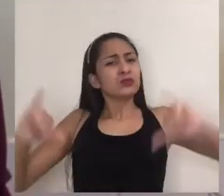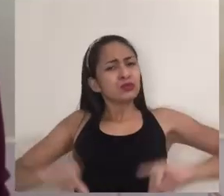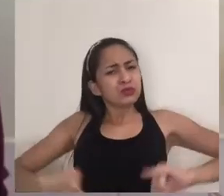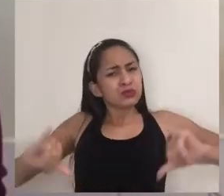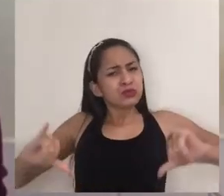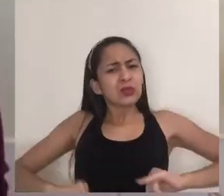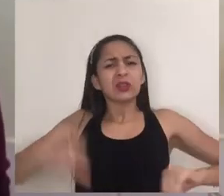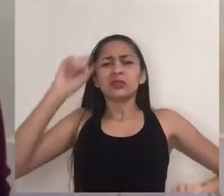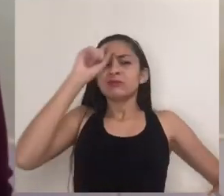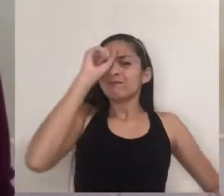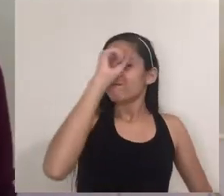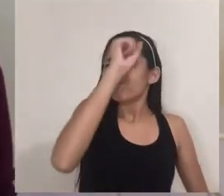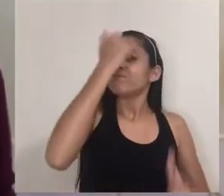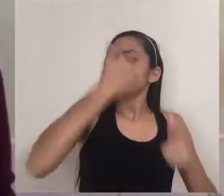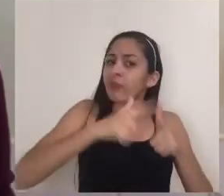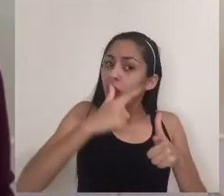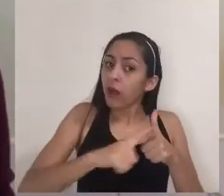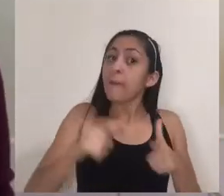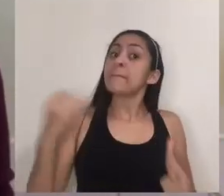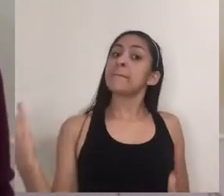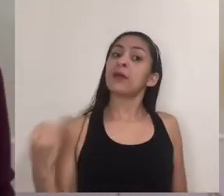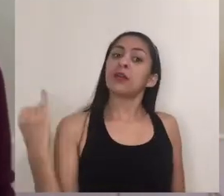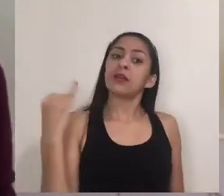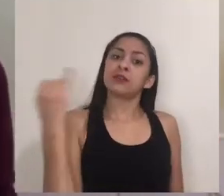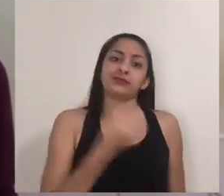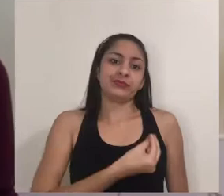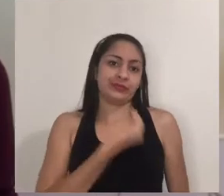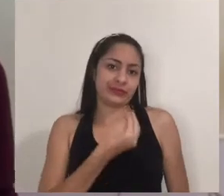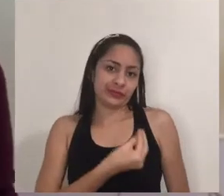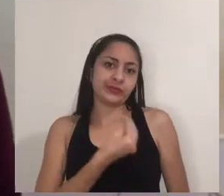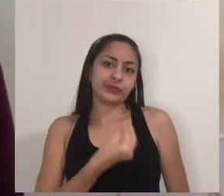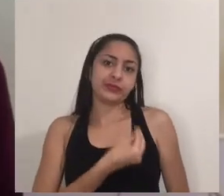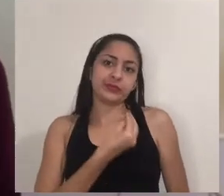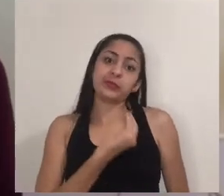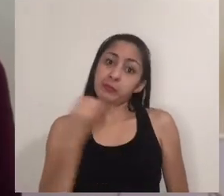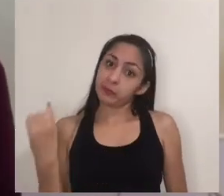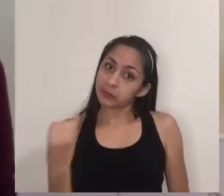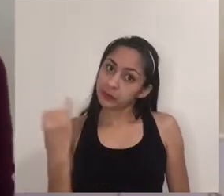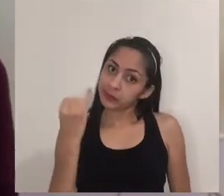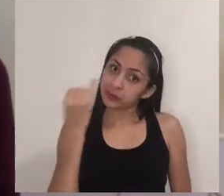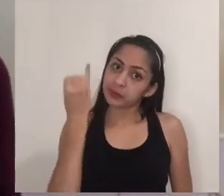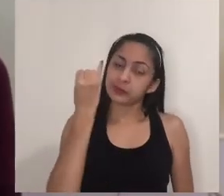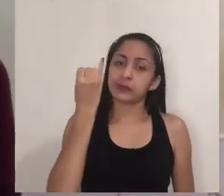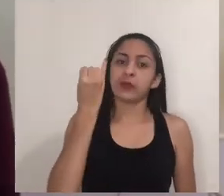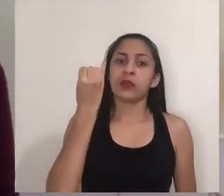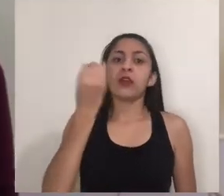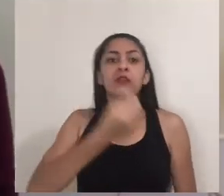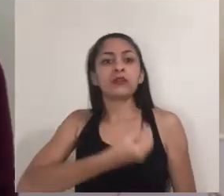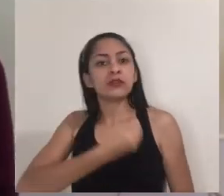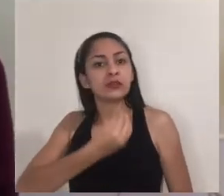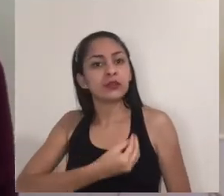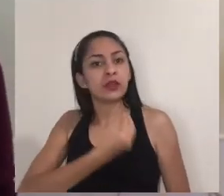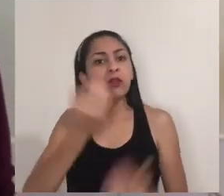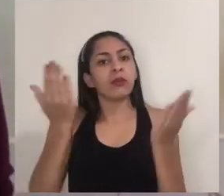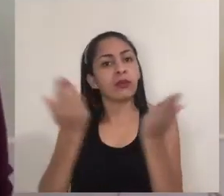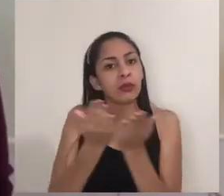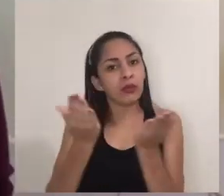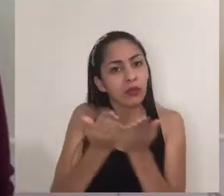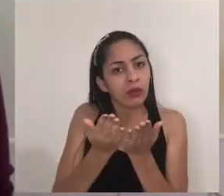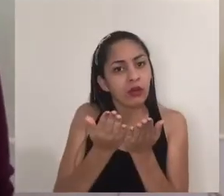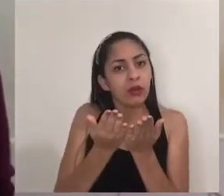e das provações nas nossas vidas. E chega um momento na caminhada cristã que